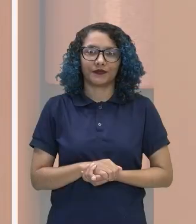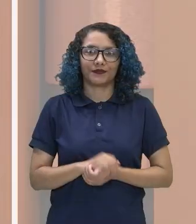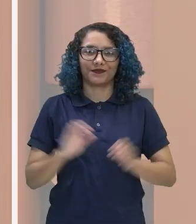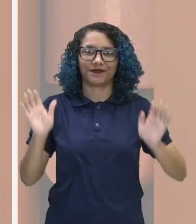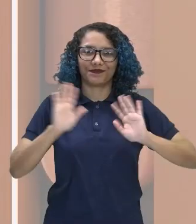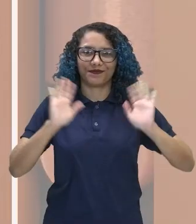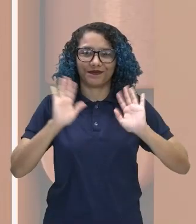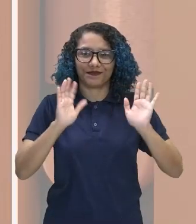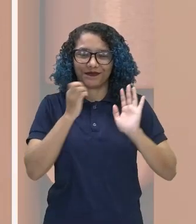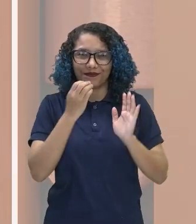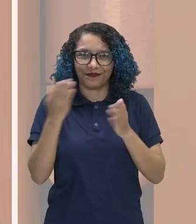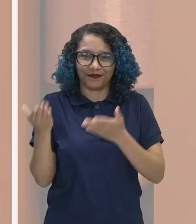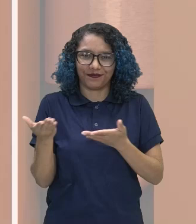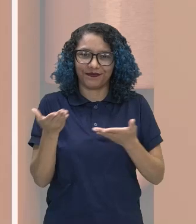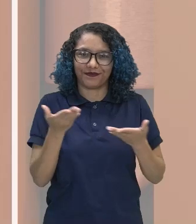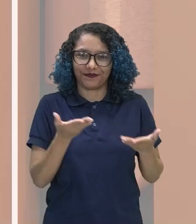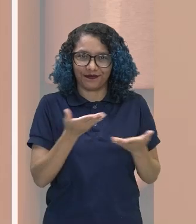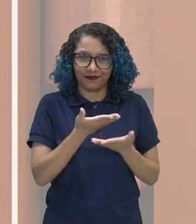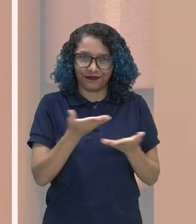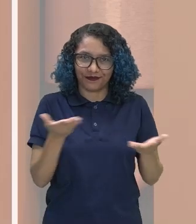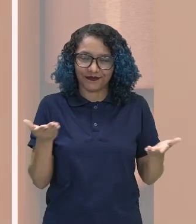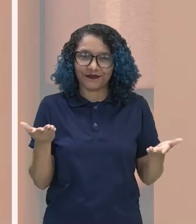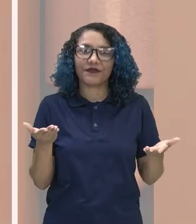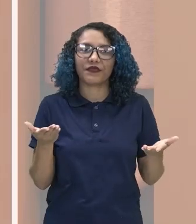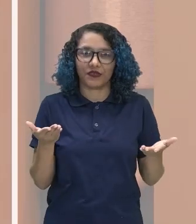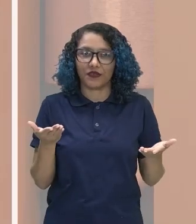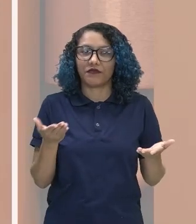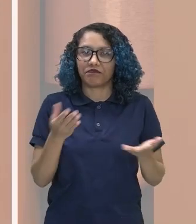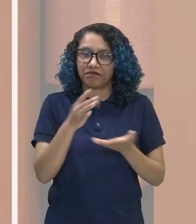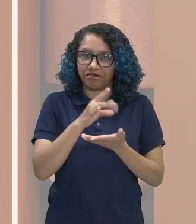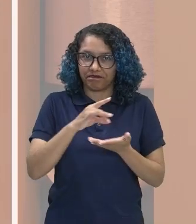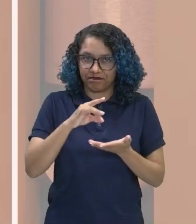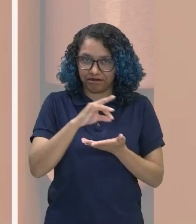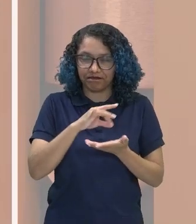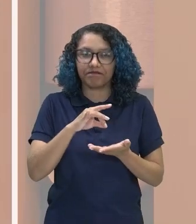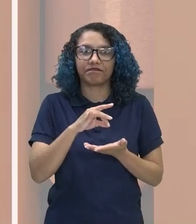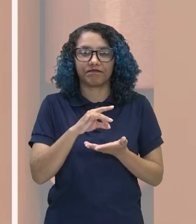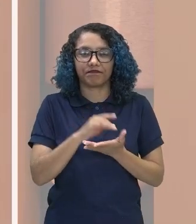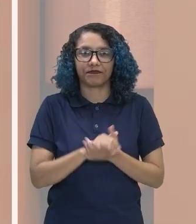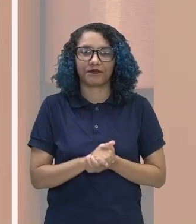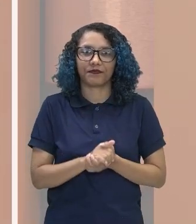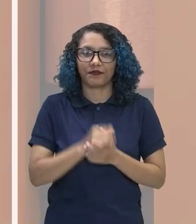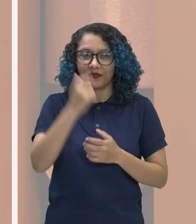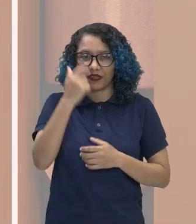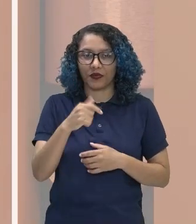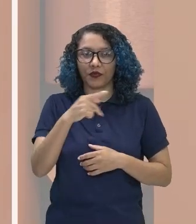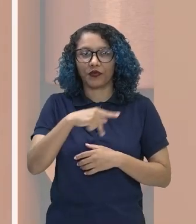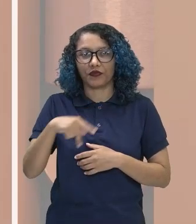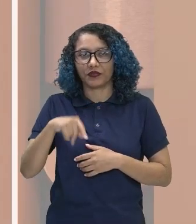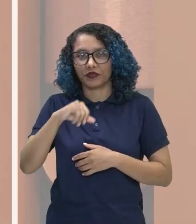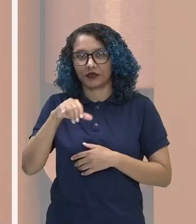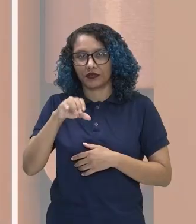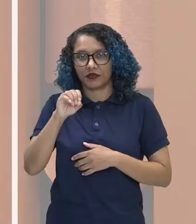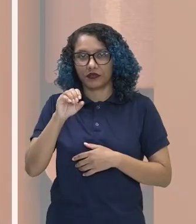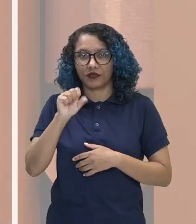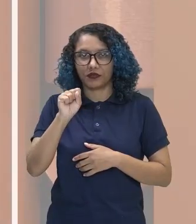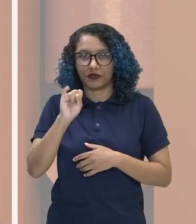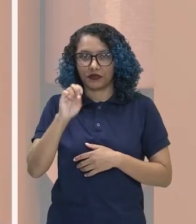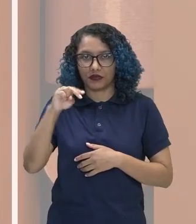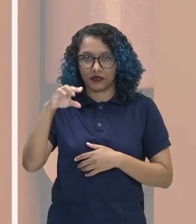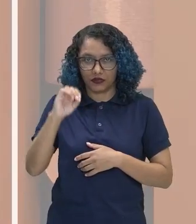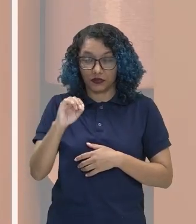Olá, sejam todos e todas muito bem-vindas e bem-vindas ao Centro de Mídia de Educação do Amazonas. Eu sou o professor Josino Malagueta,